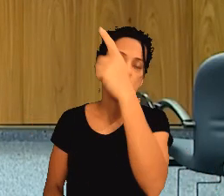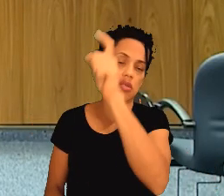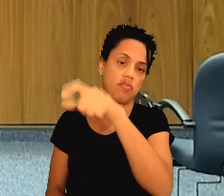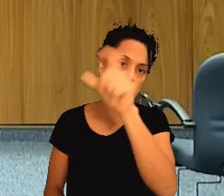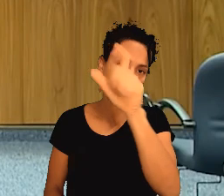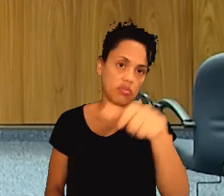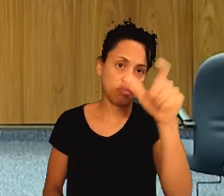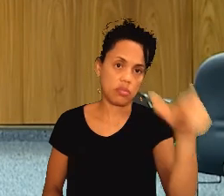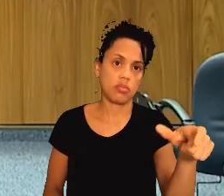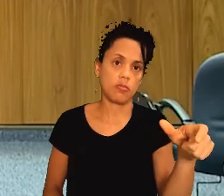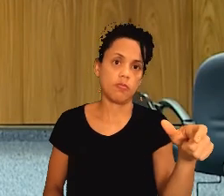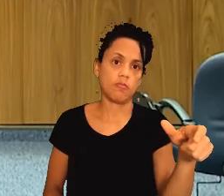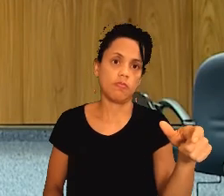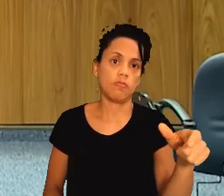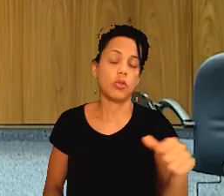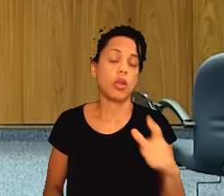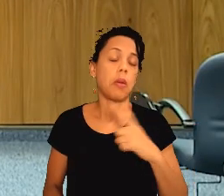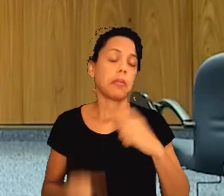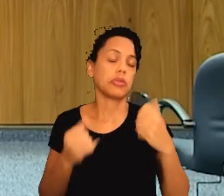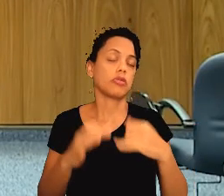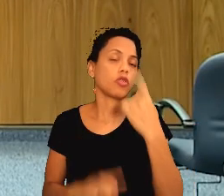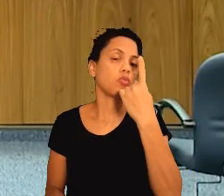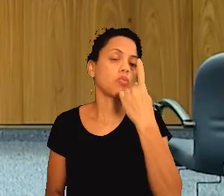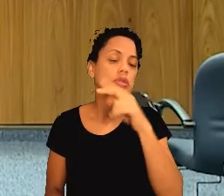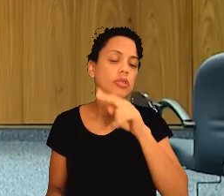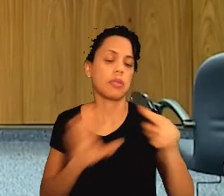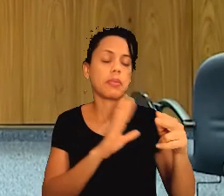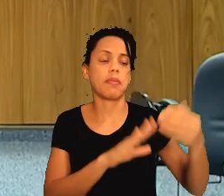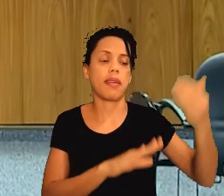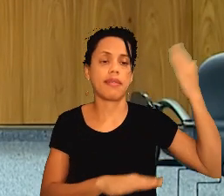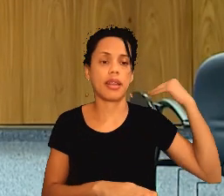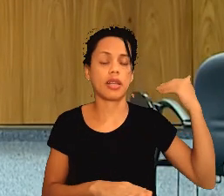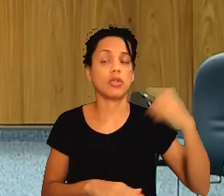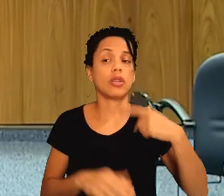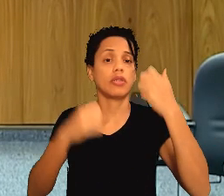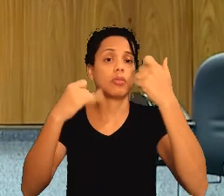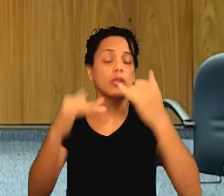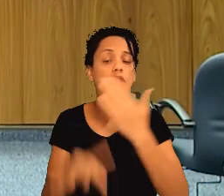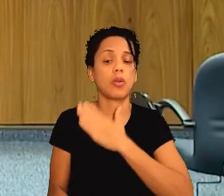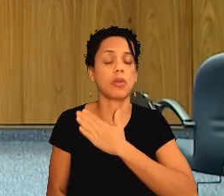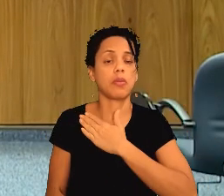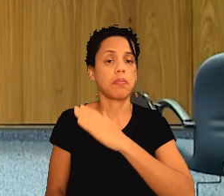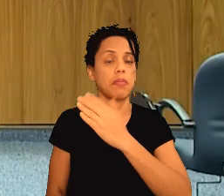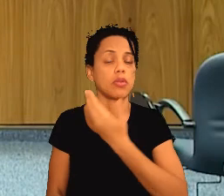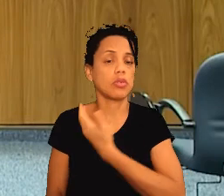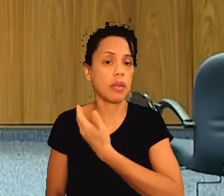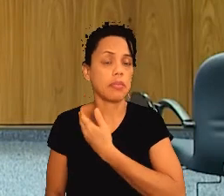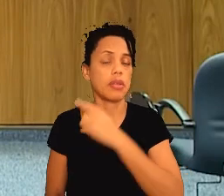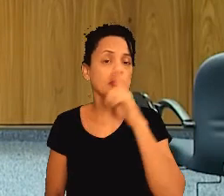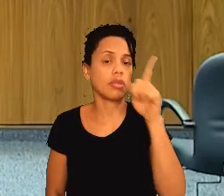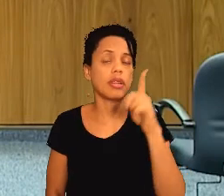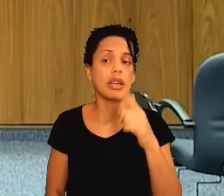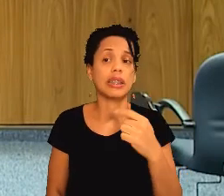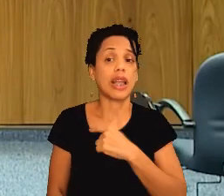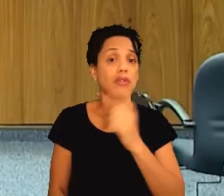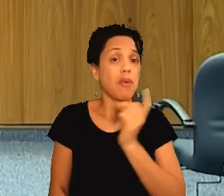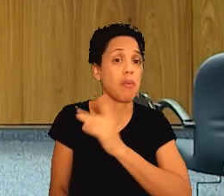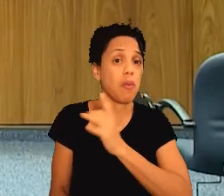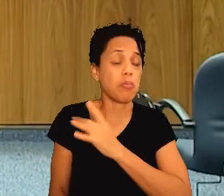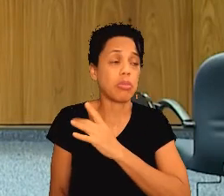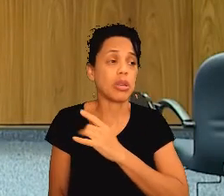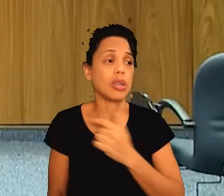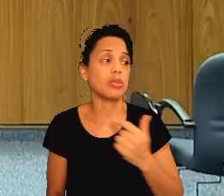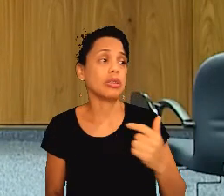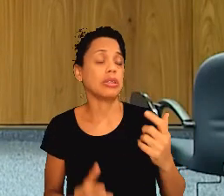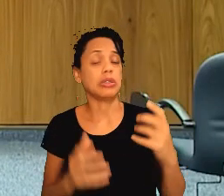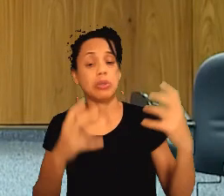e eu posso dizer que, pelo menos há uma semana e meia atrás, eu estava falando com os meus amigos Kaiowá, de Carapó, temendo a execução